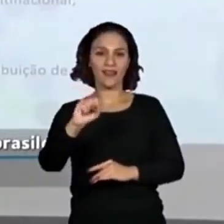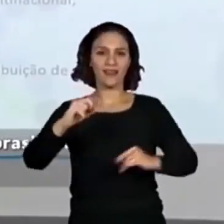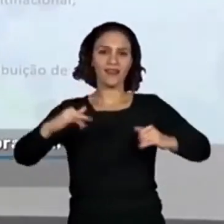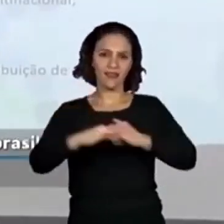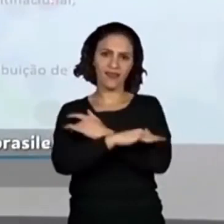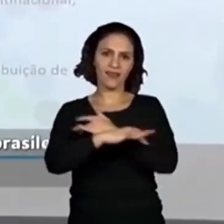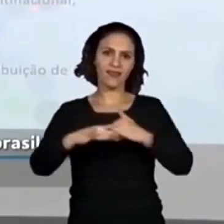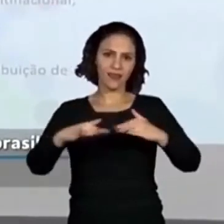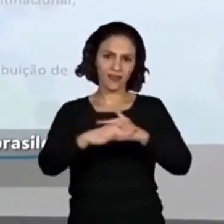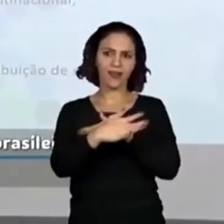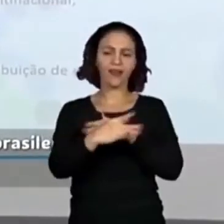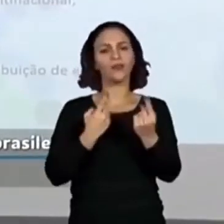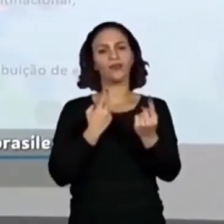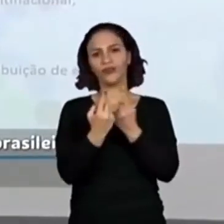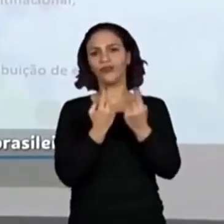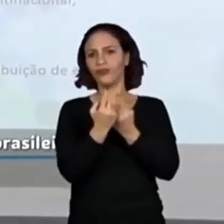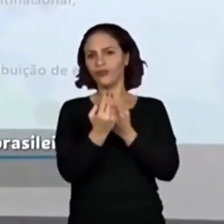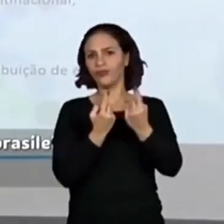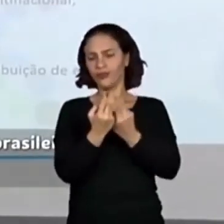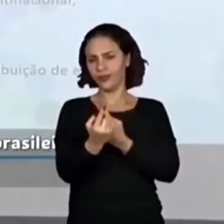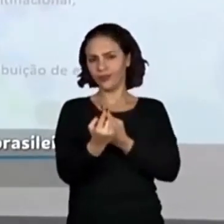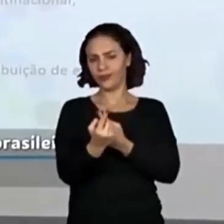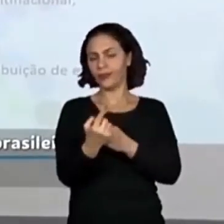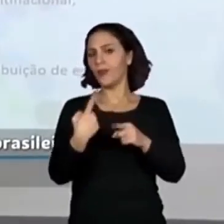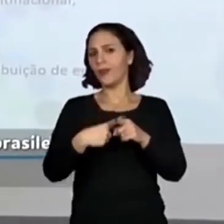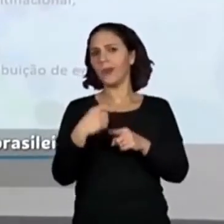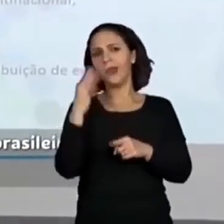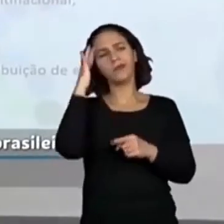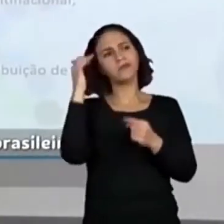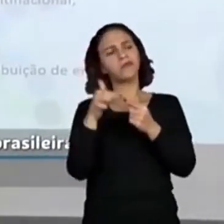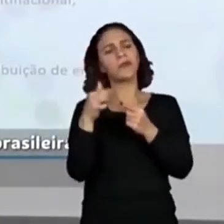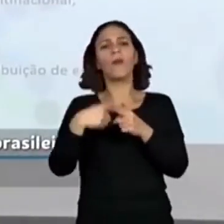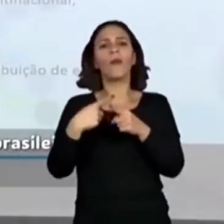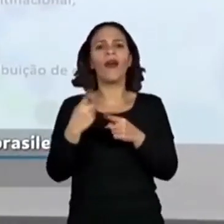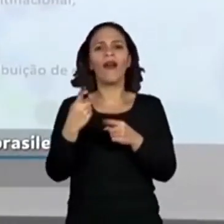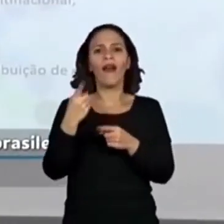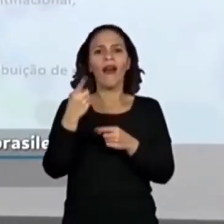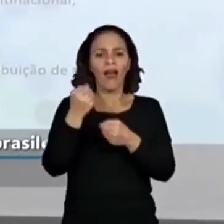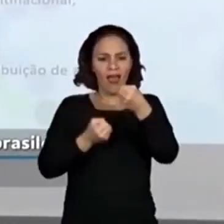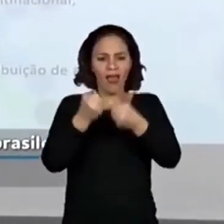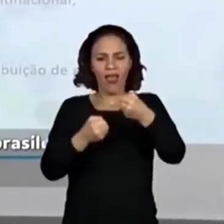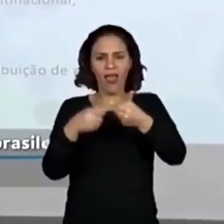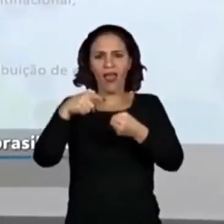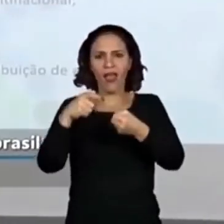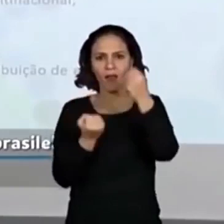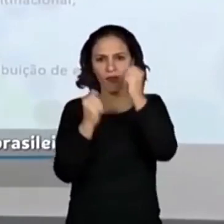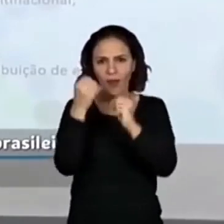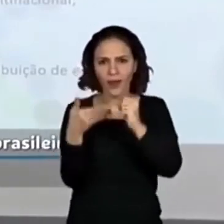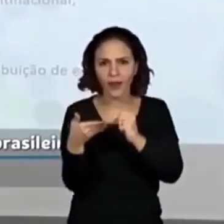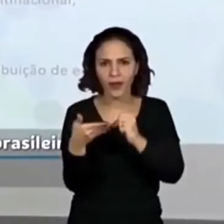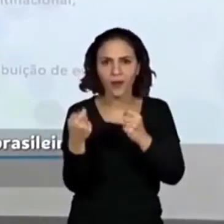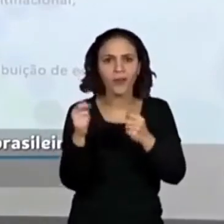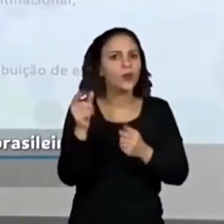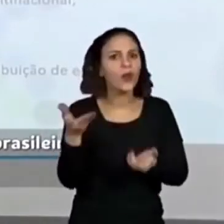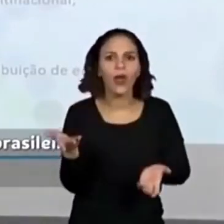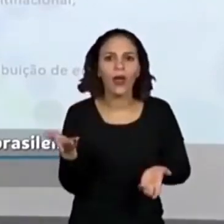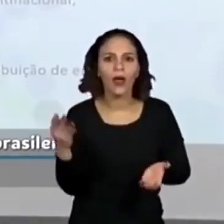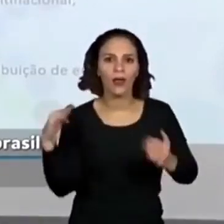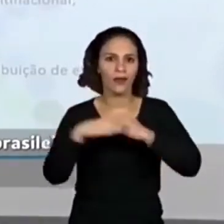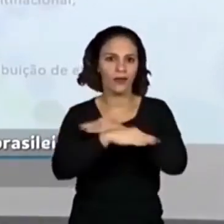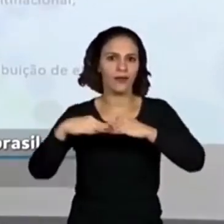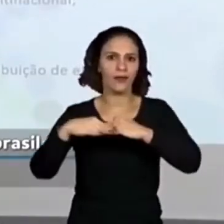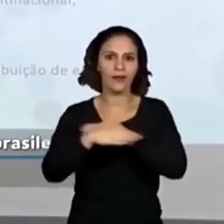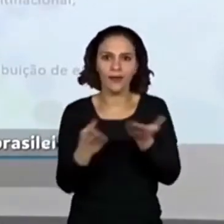né? Se vem indústria automobilística aqui, precisa do quê? Precisa de rodovia.